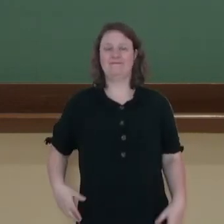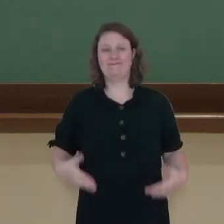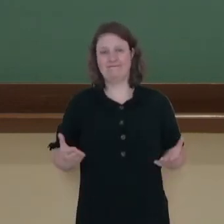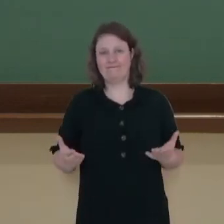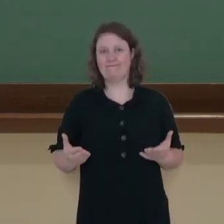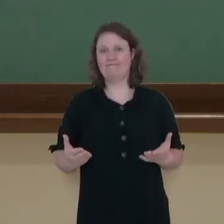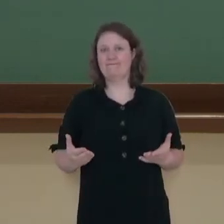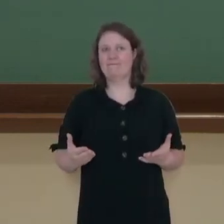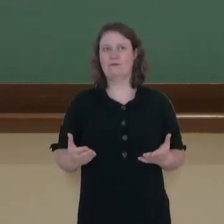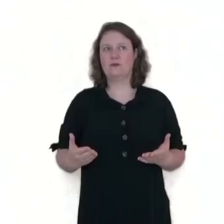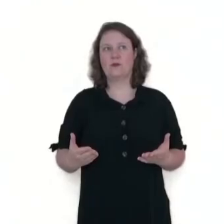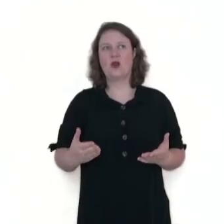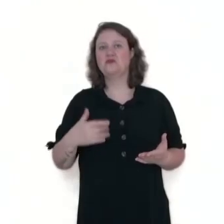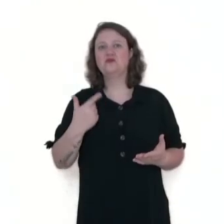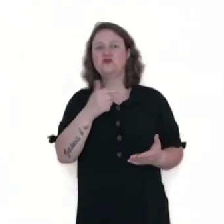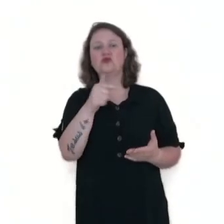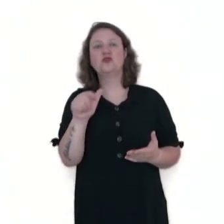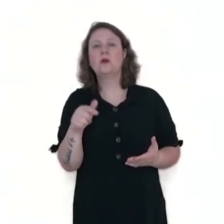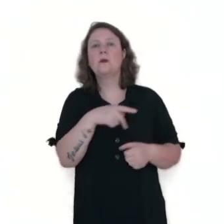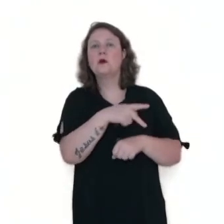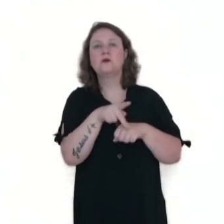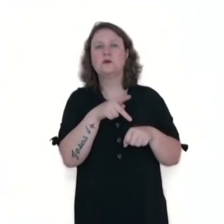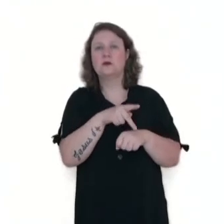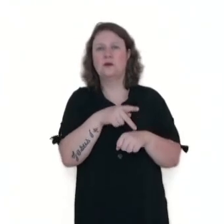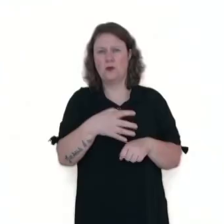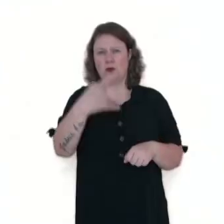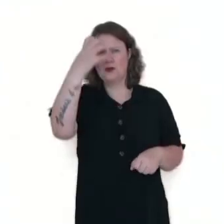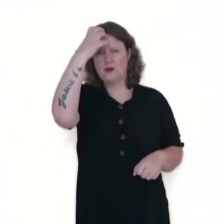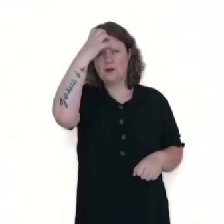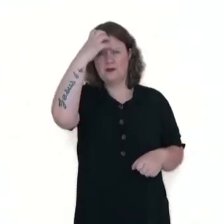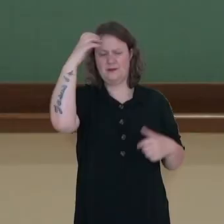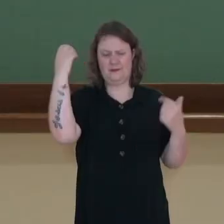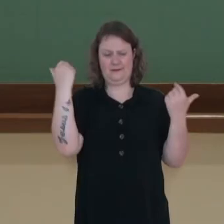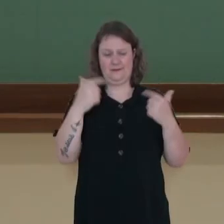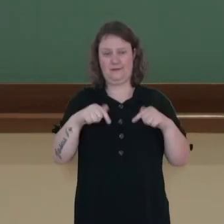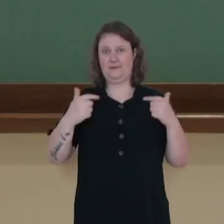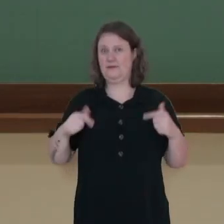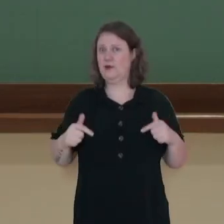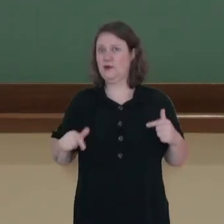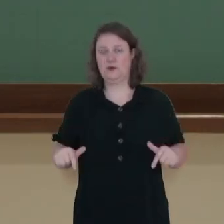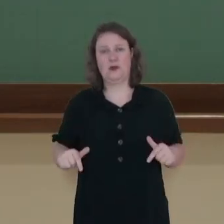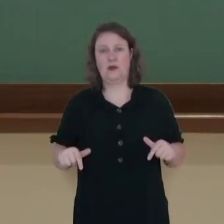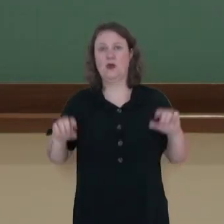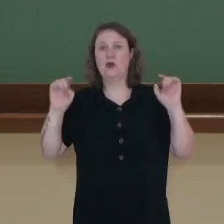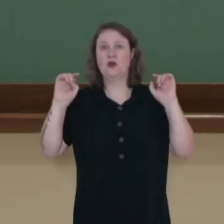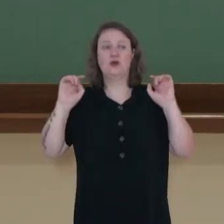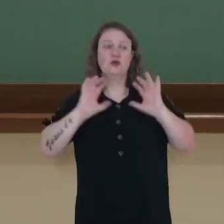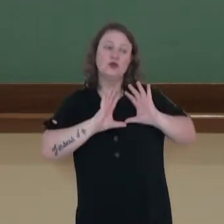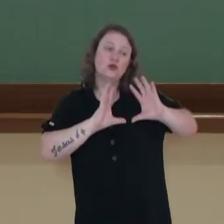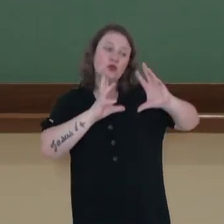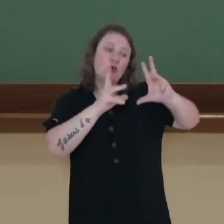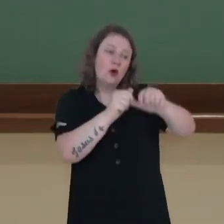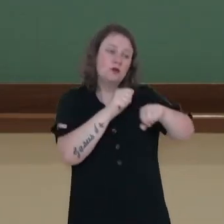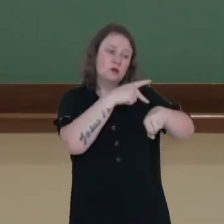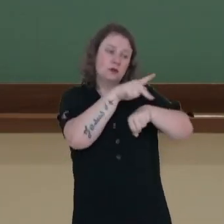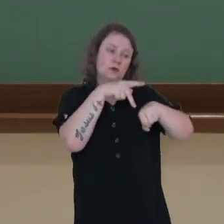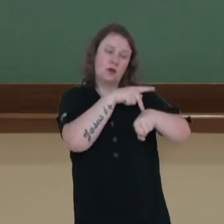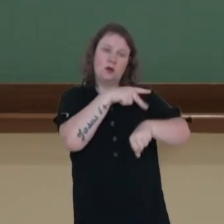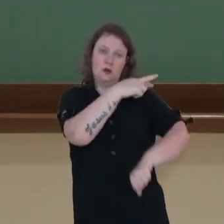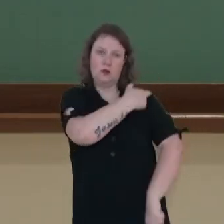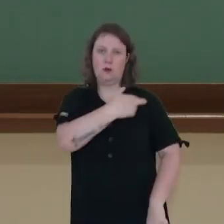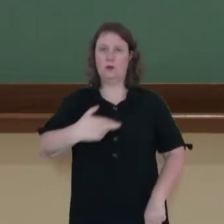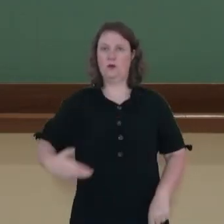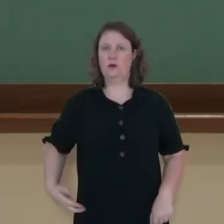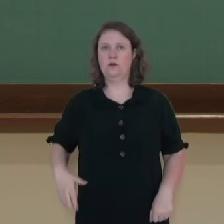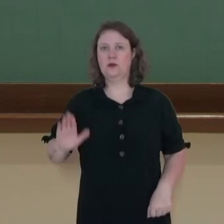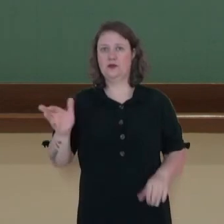Praticamente nenhum outro país da América era monarquia neste período, né? Todos eram repúblicas neste período. E aí